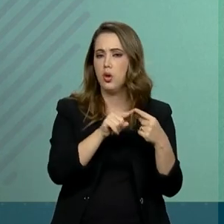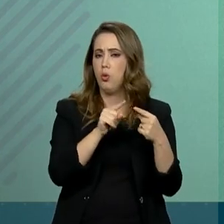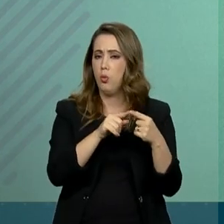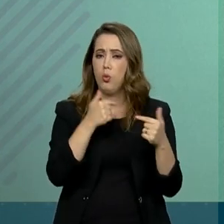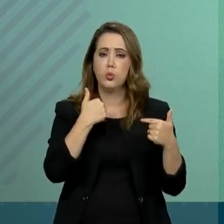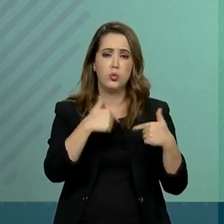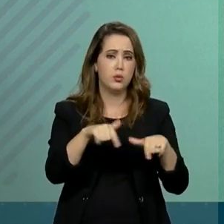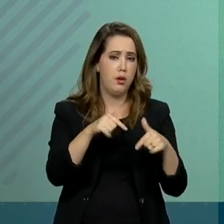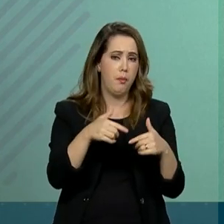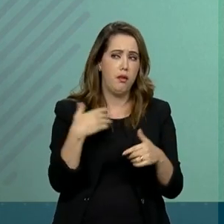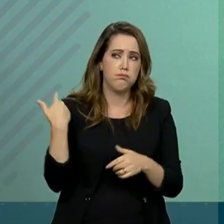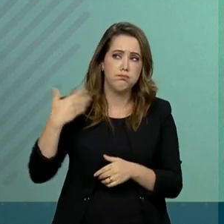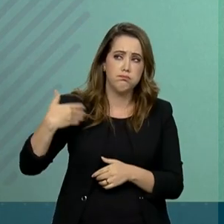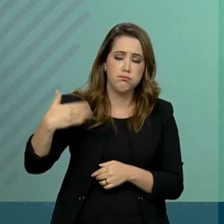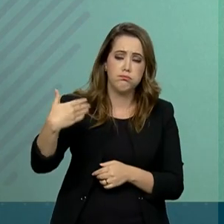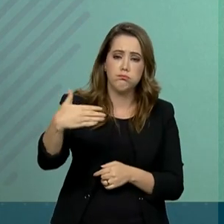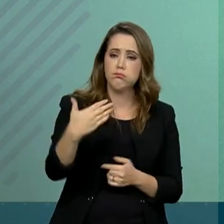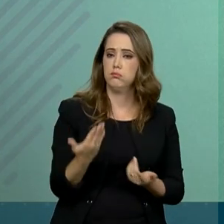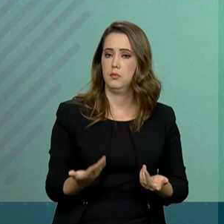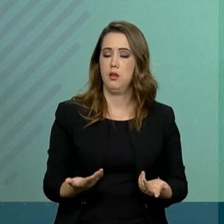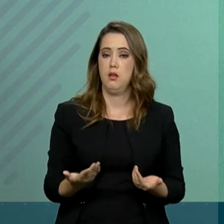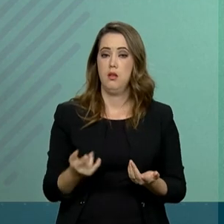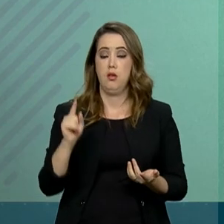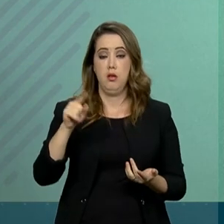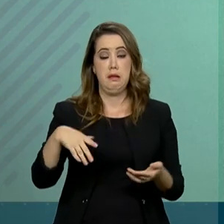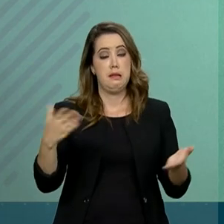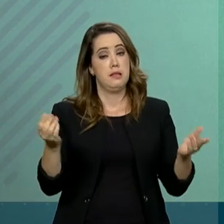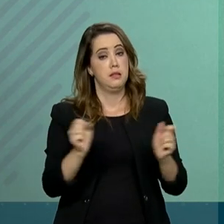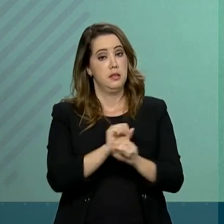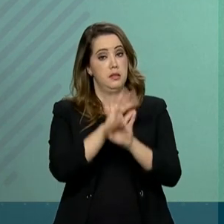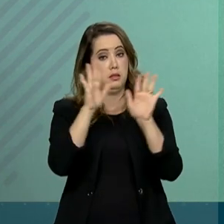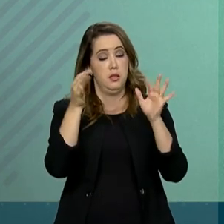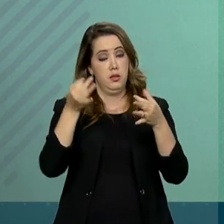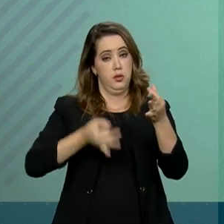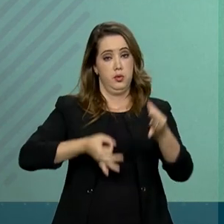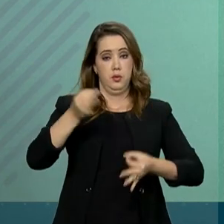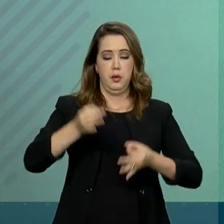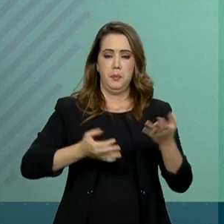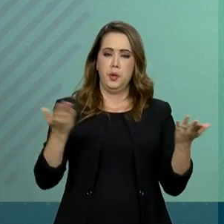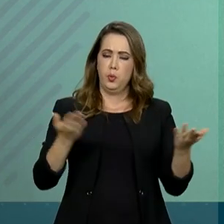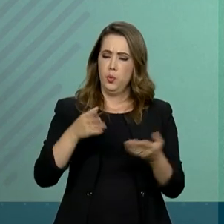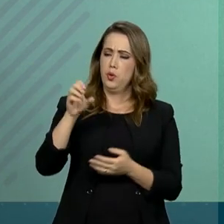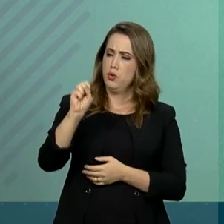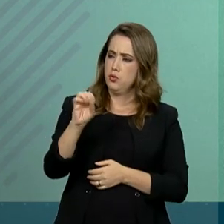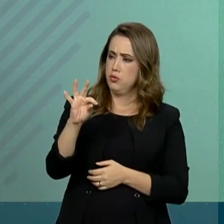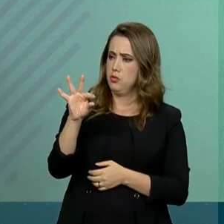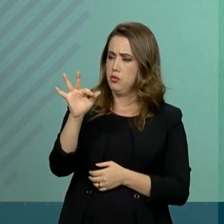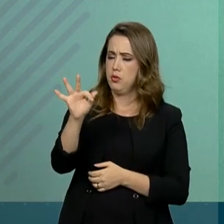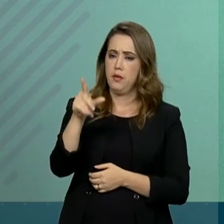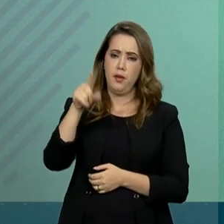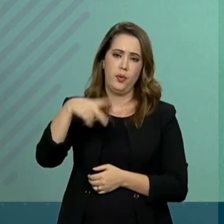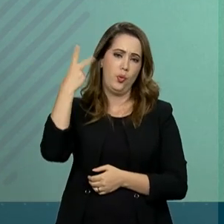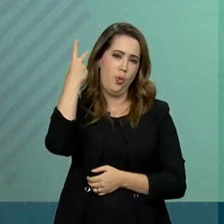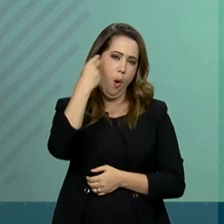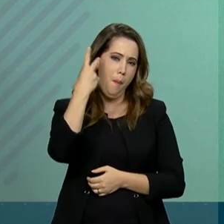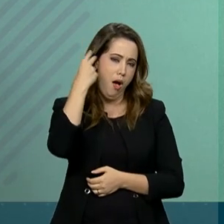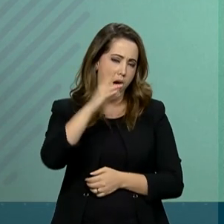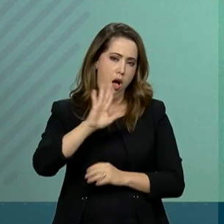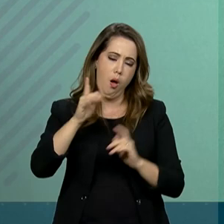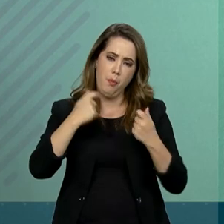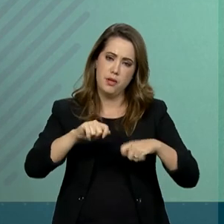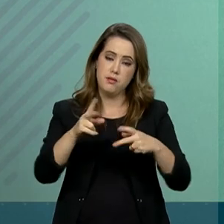claramente o que está a ser julgado no stf naturalmente já foi